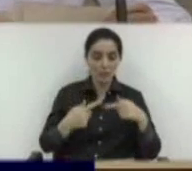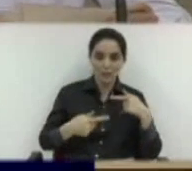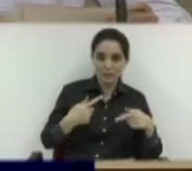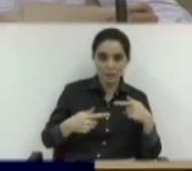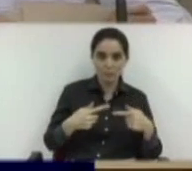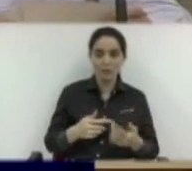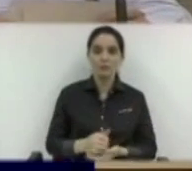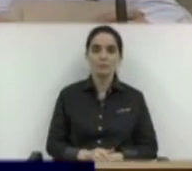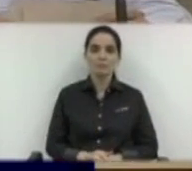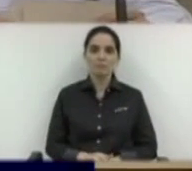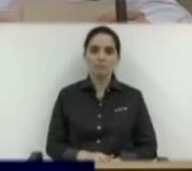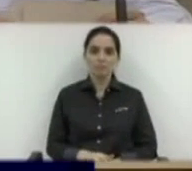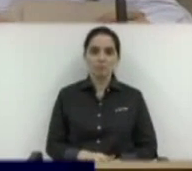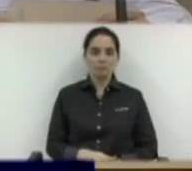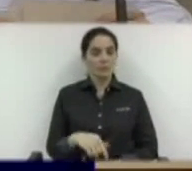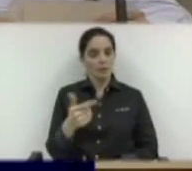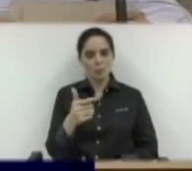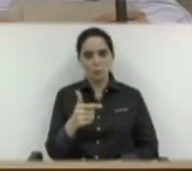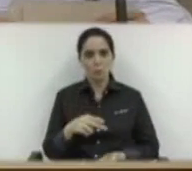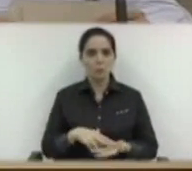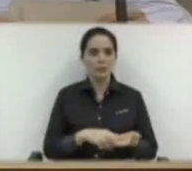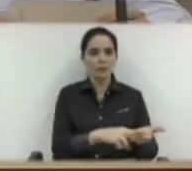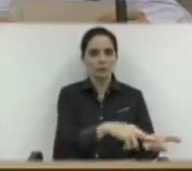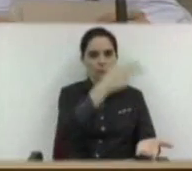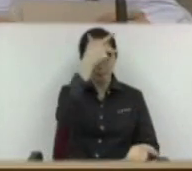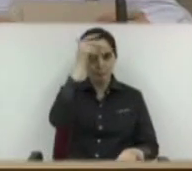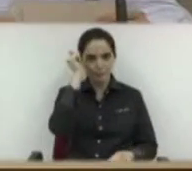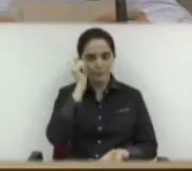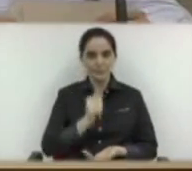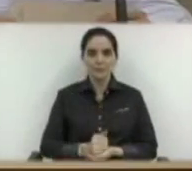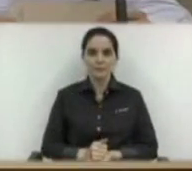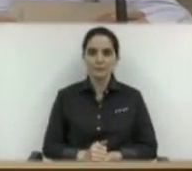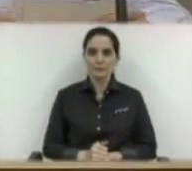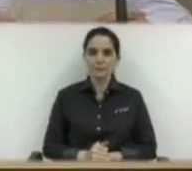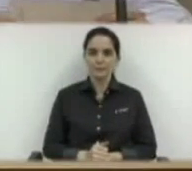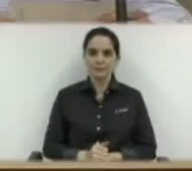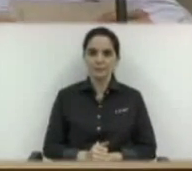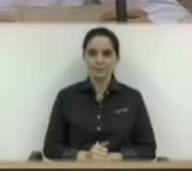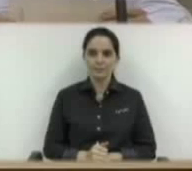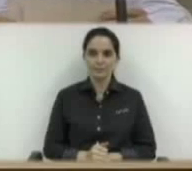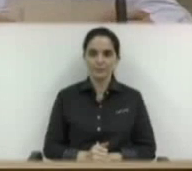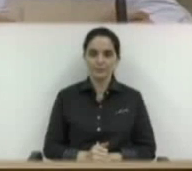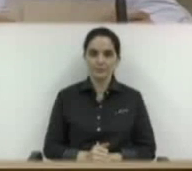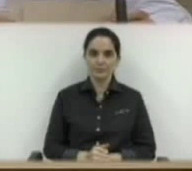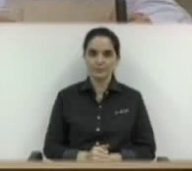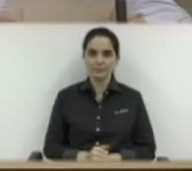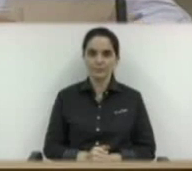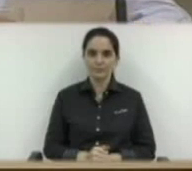1091 em discussão. Não havendo, encaminhe-se ao Executivo.